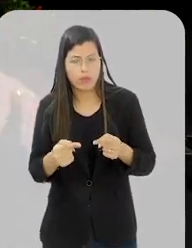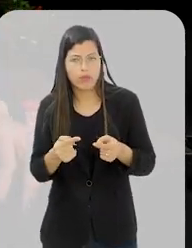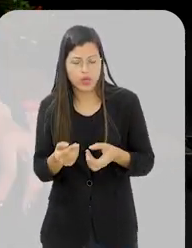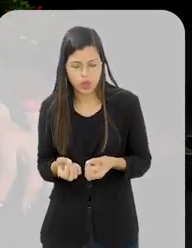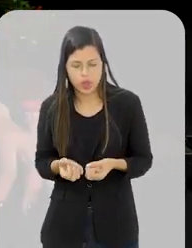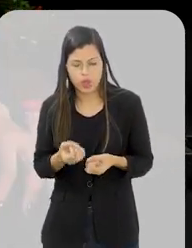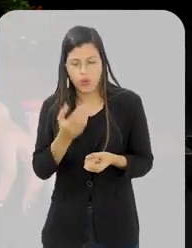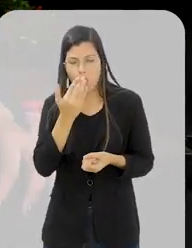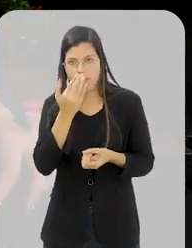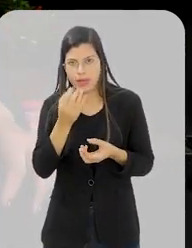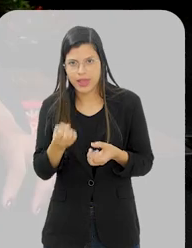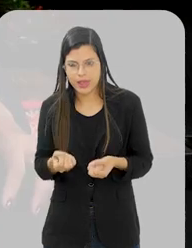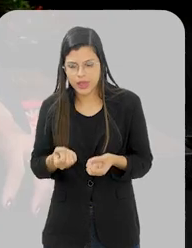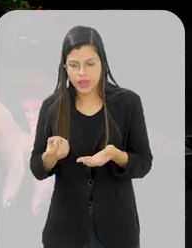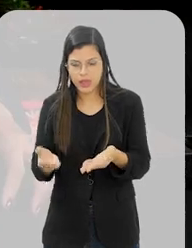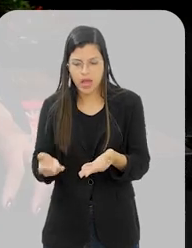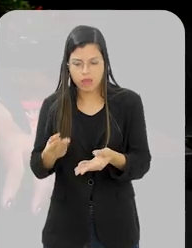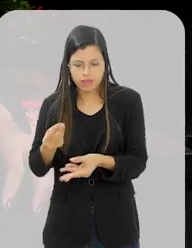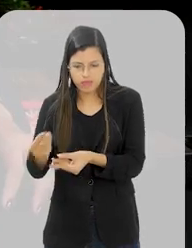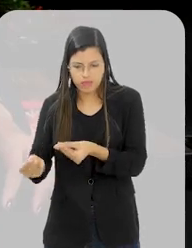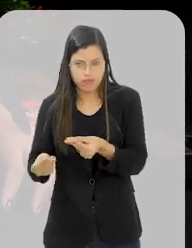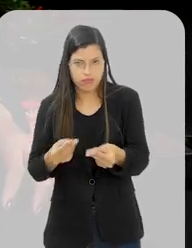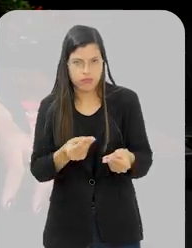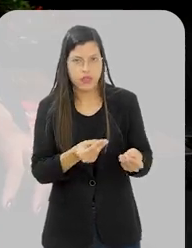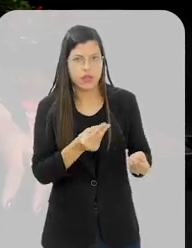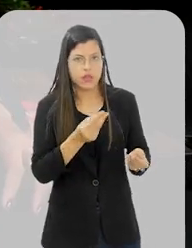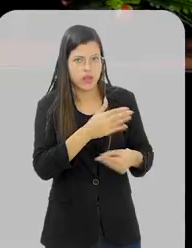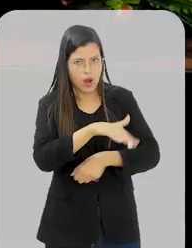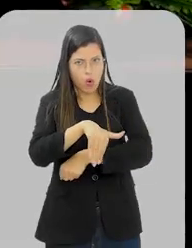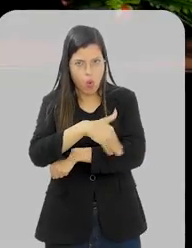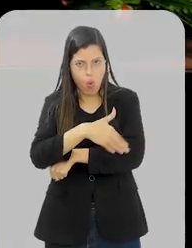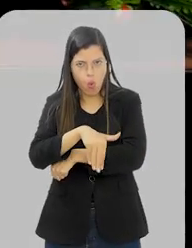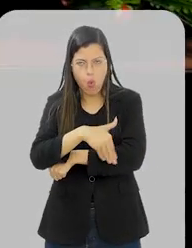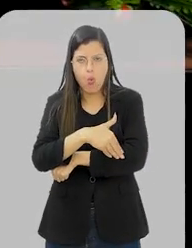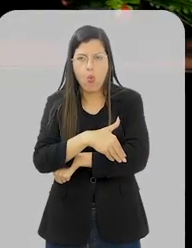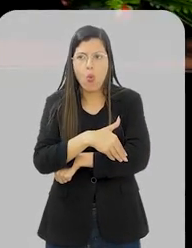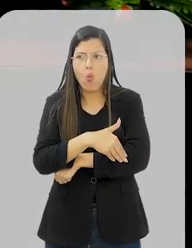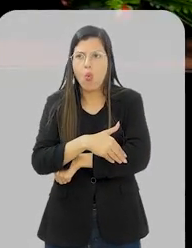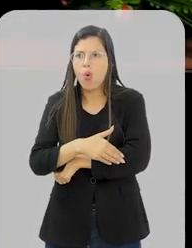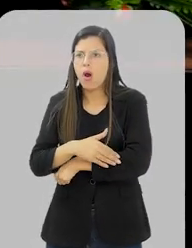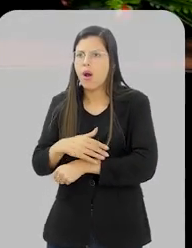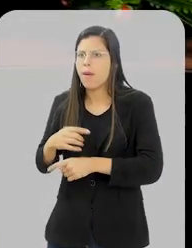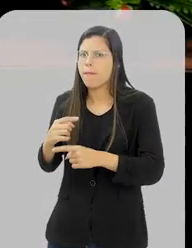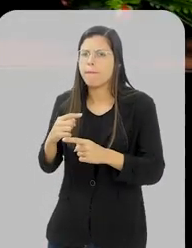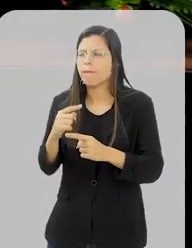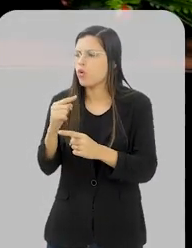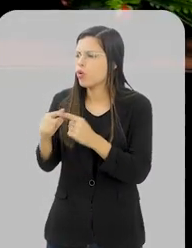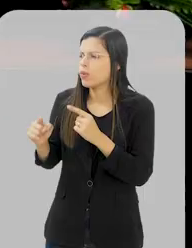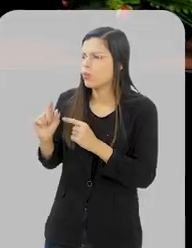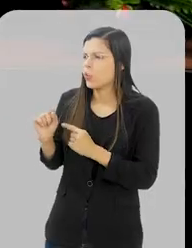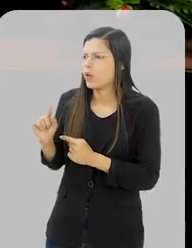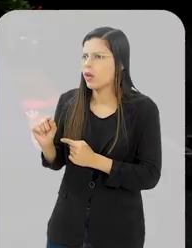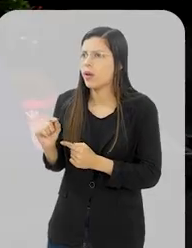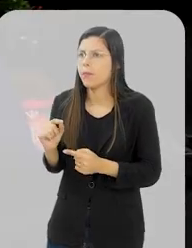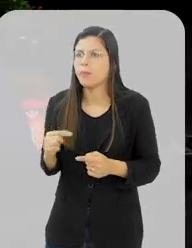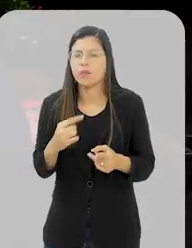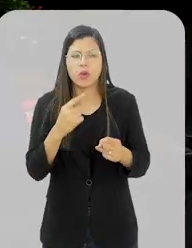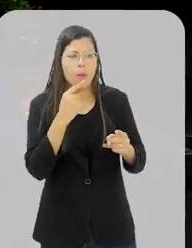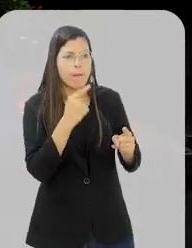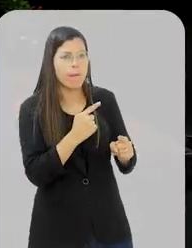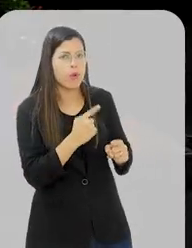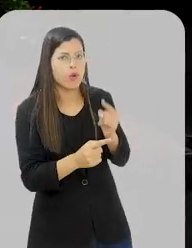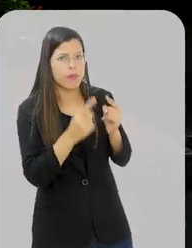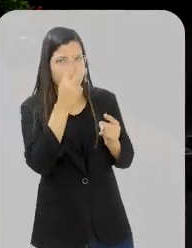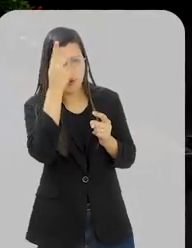refeições a pessoas da moradora da situação de rua de proibido de proibir